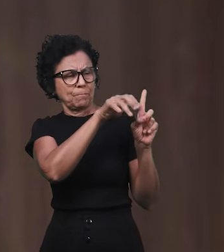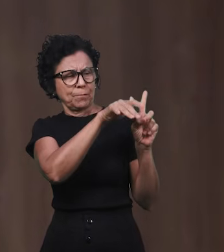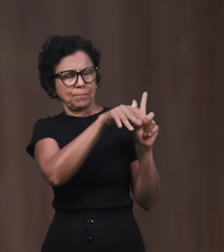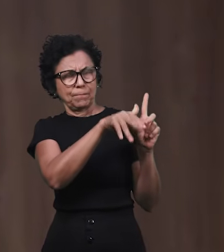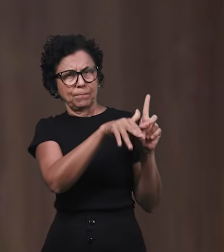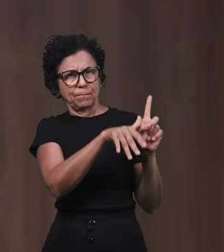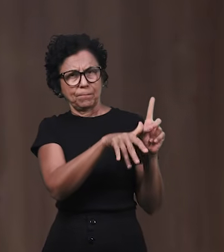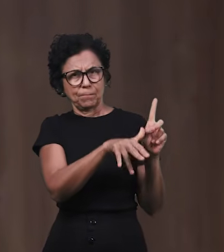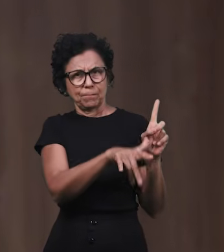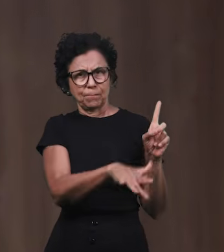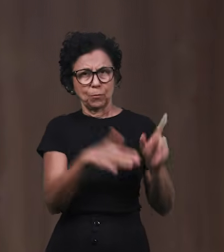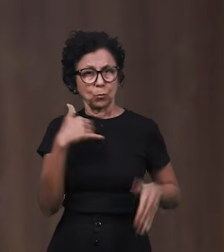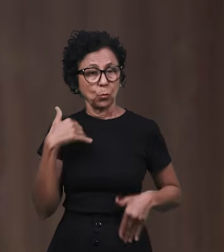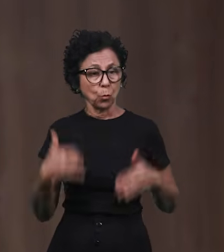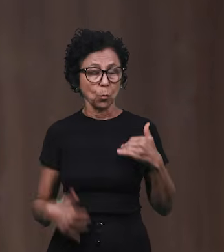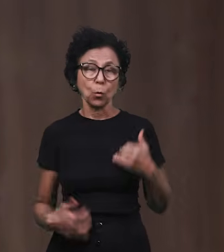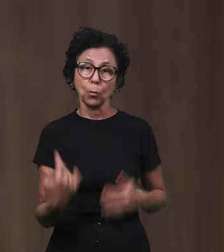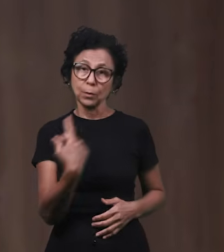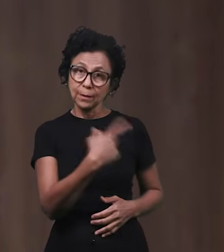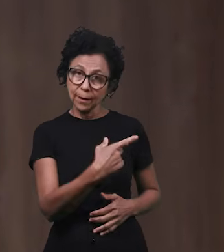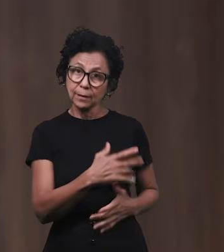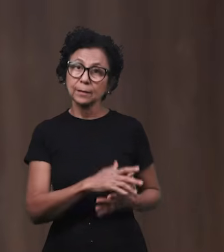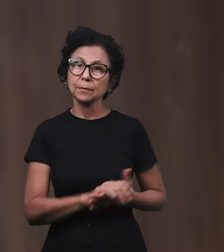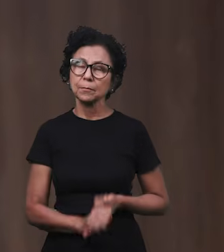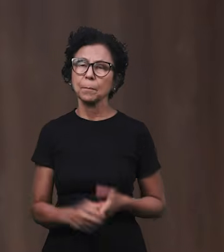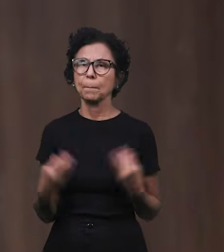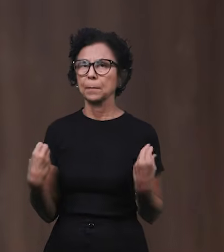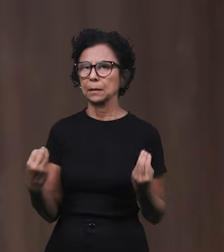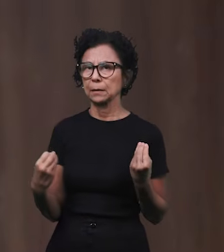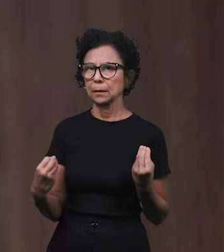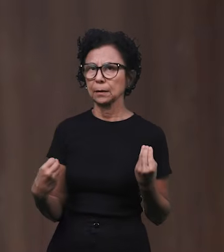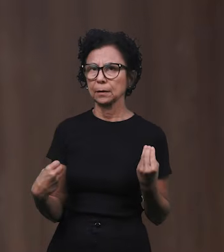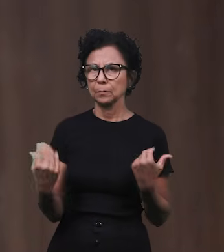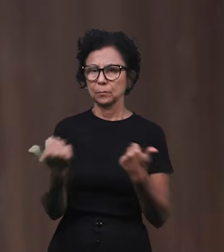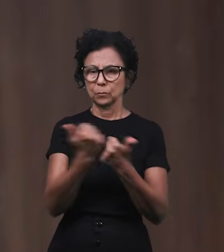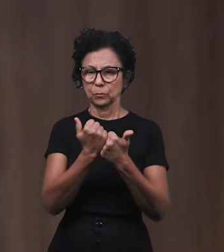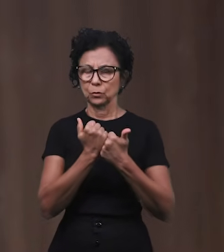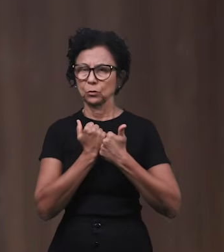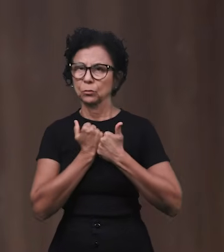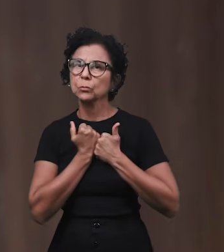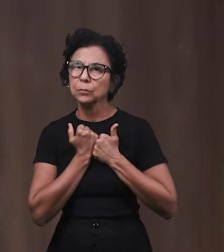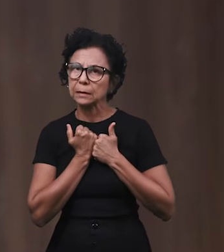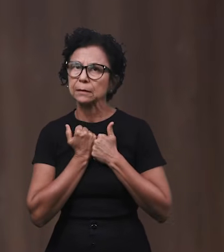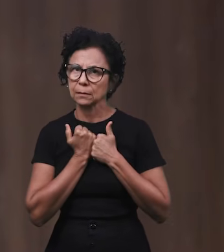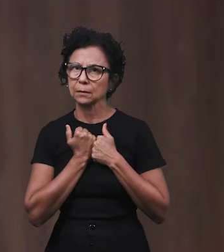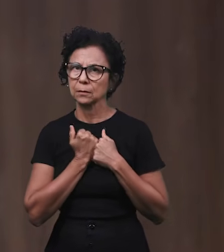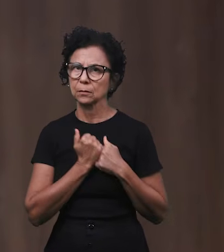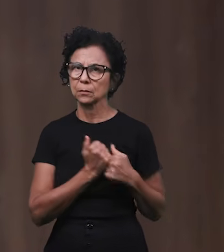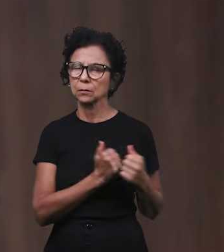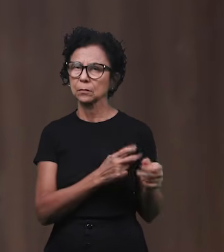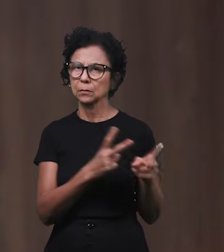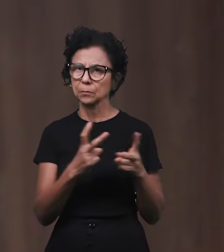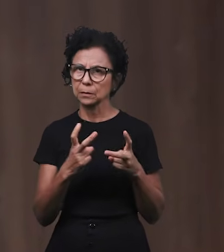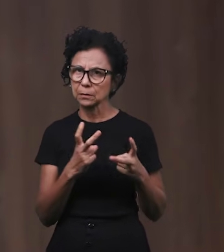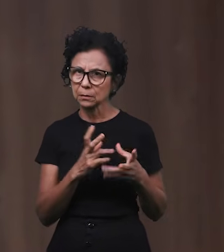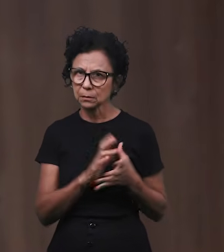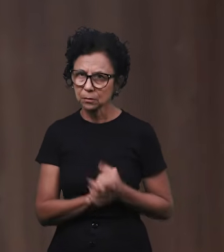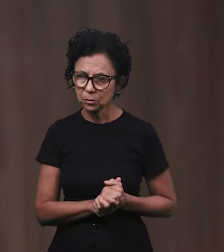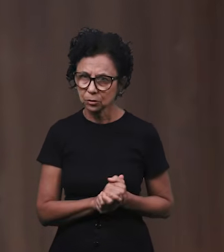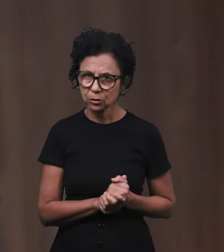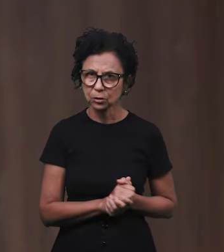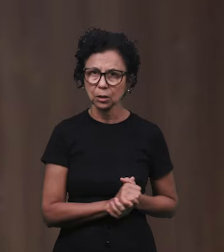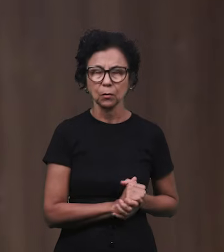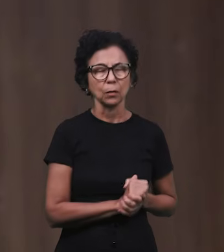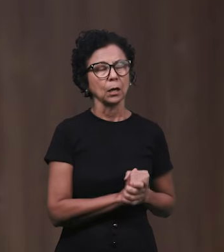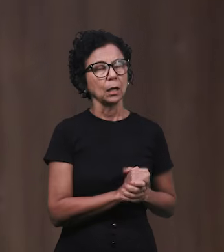que aconteceu foi para quê? Para que me salvaste. Então os irmãos conseguem perceber de que todo louvor é a narrativa de todo o período